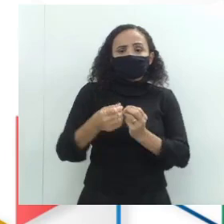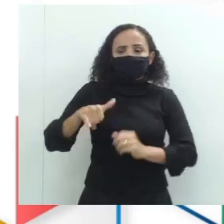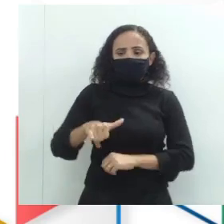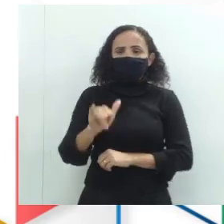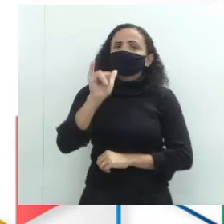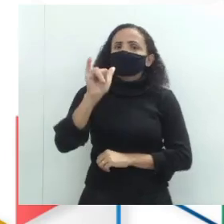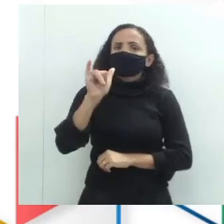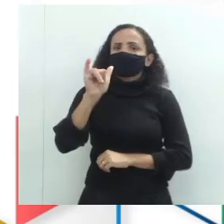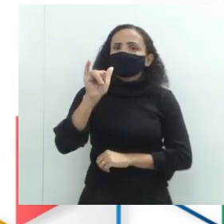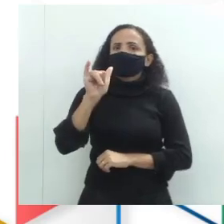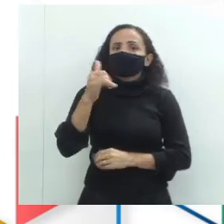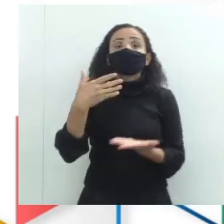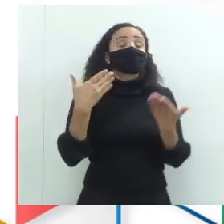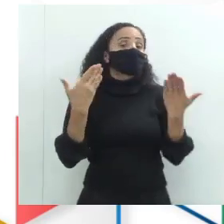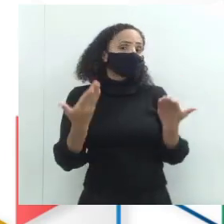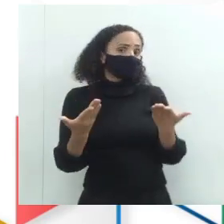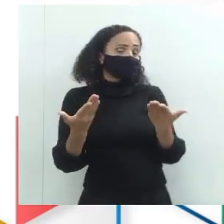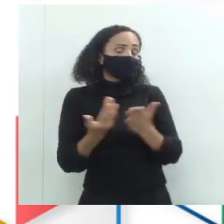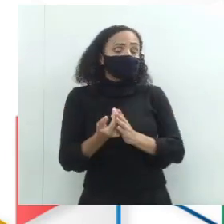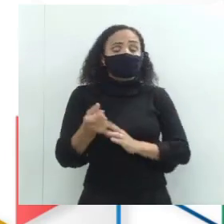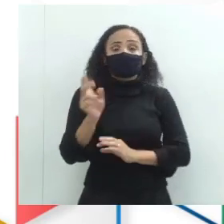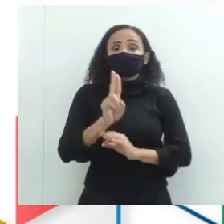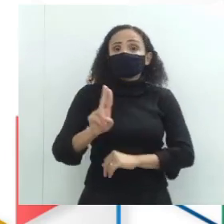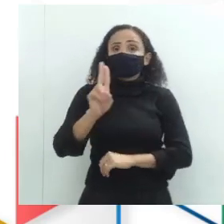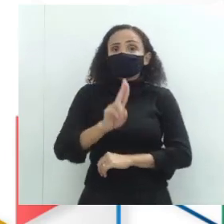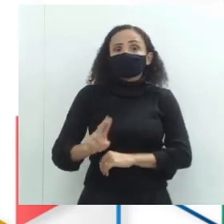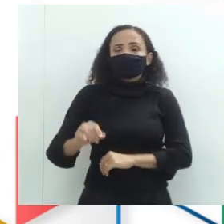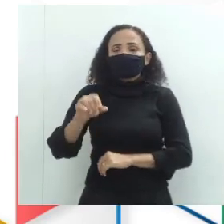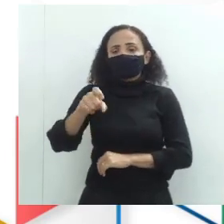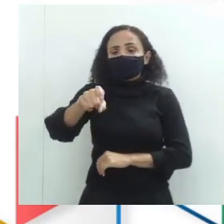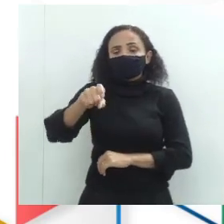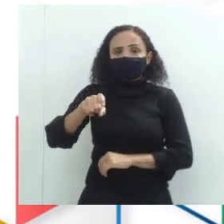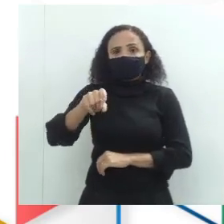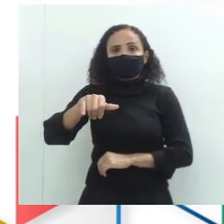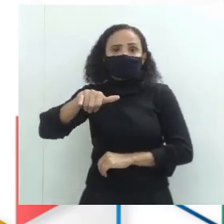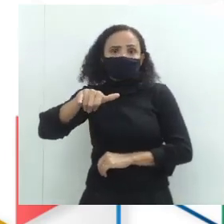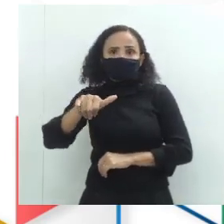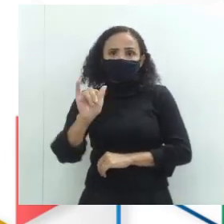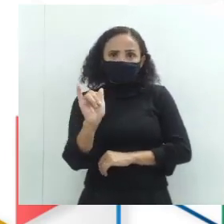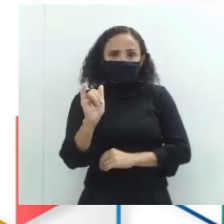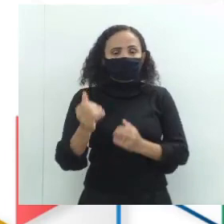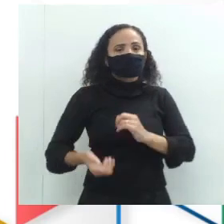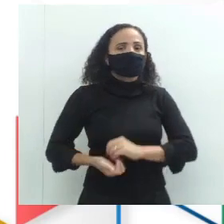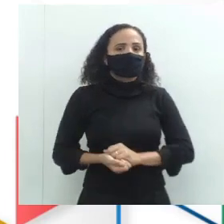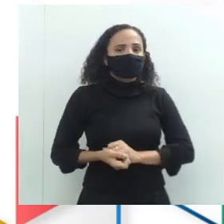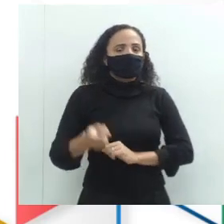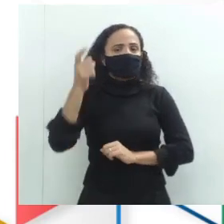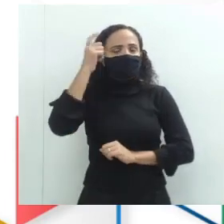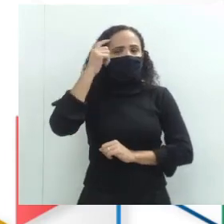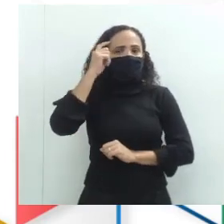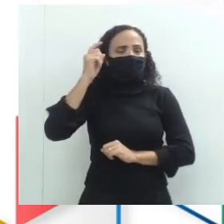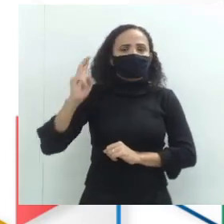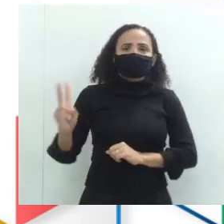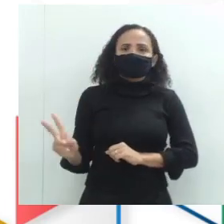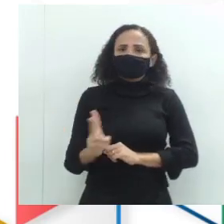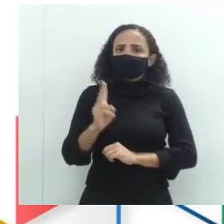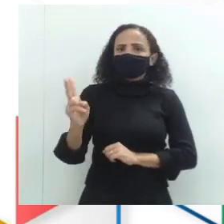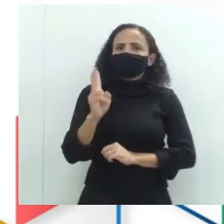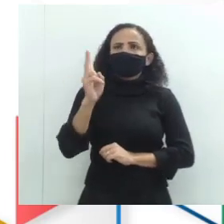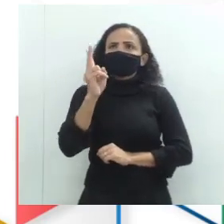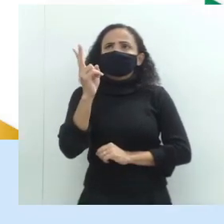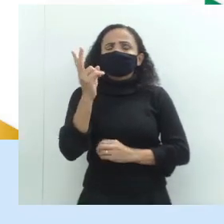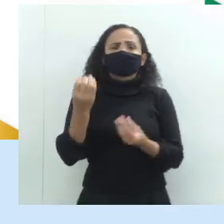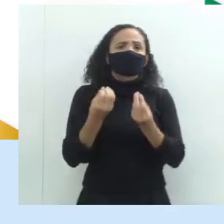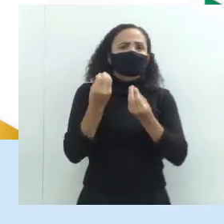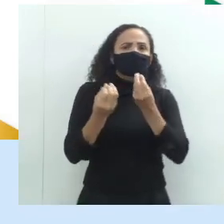y é o valor desconhecido. Então eles colocavam esses valores mais fortemente, tá bom? Ó, Essa ideia de valor desconhecido é bem interessante